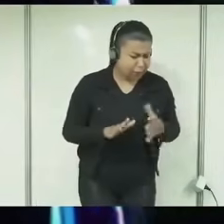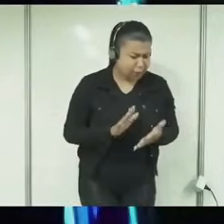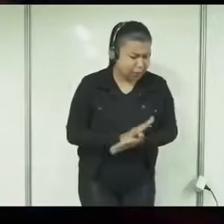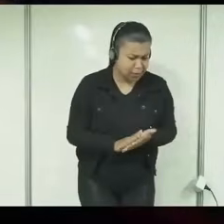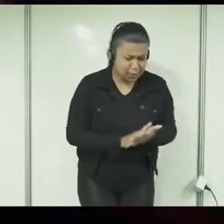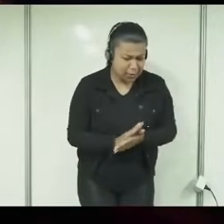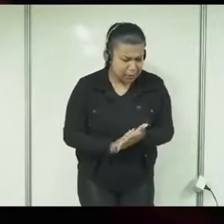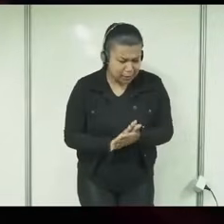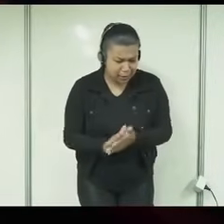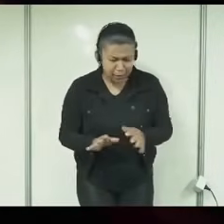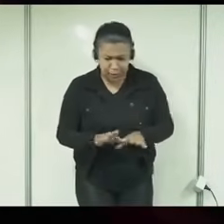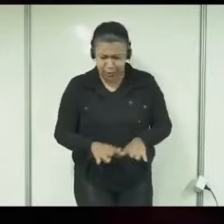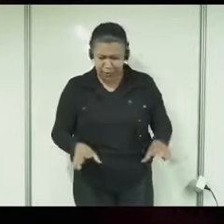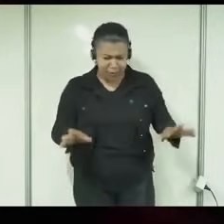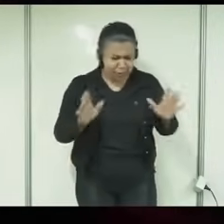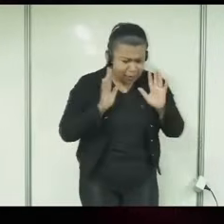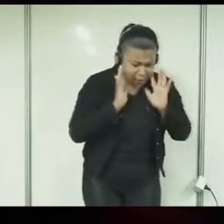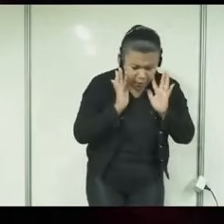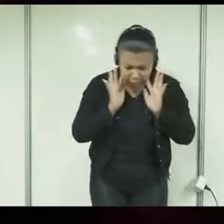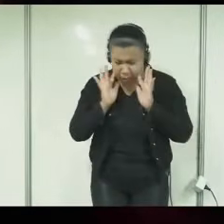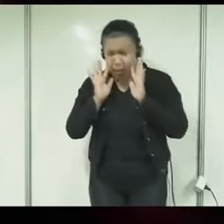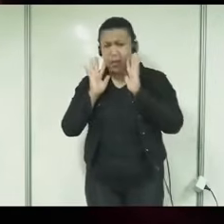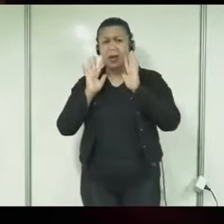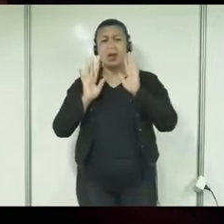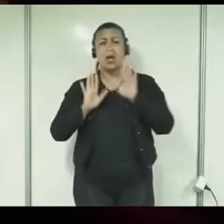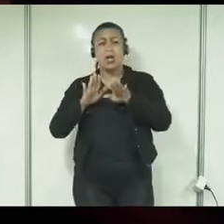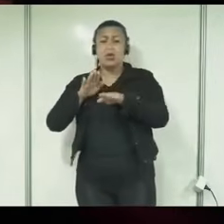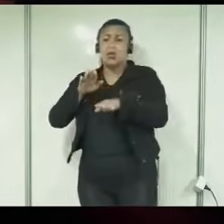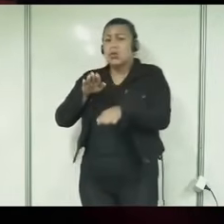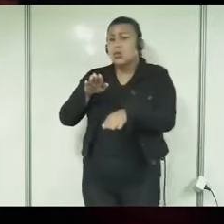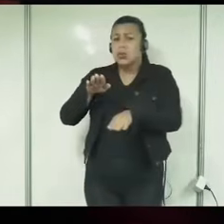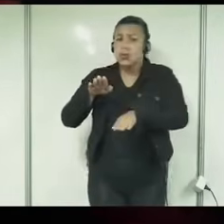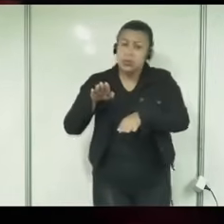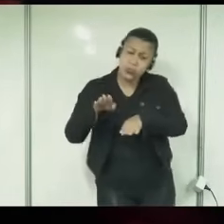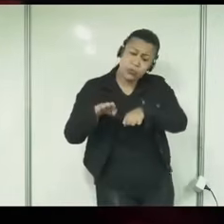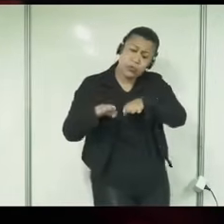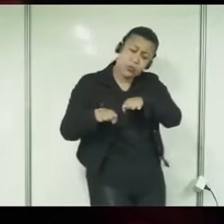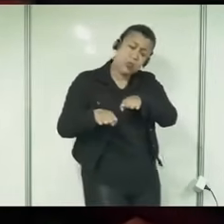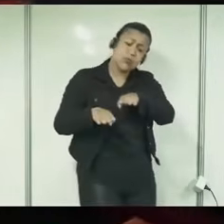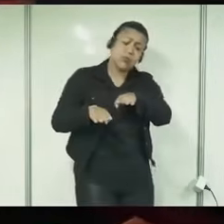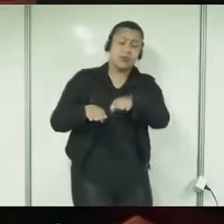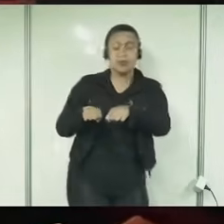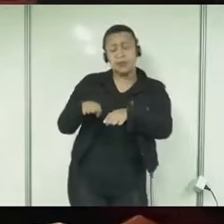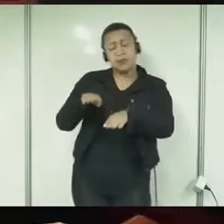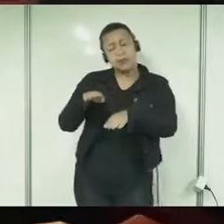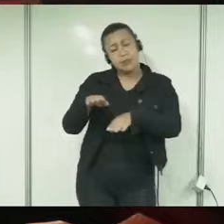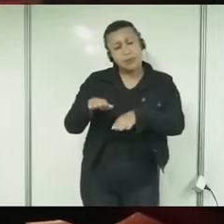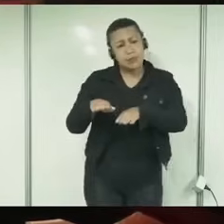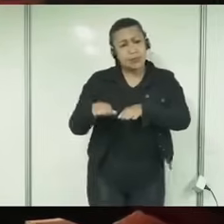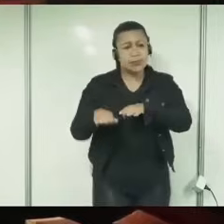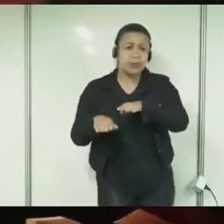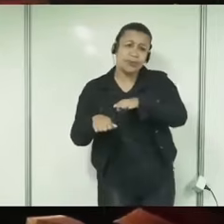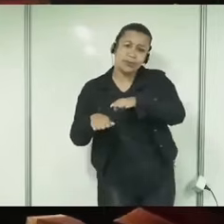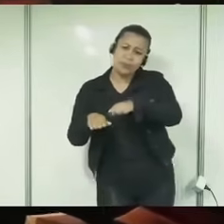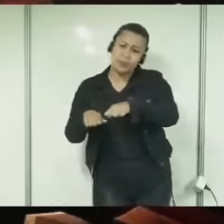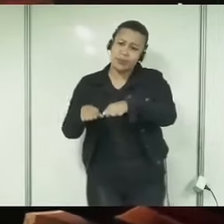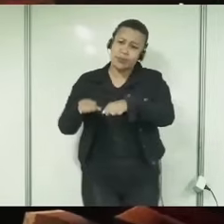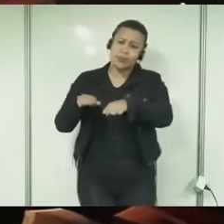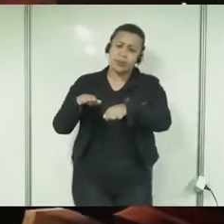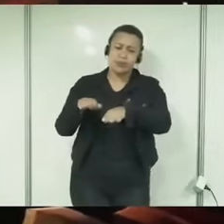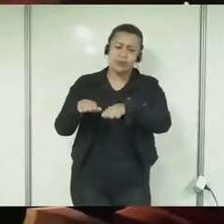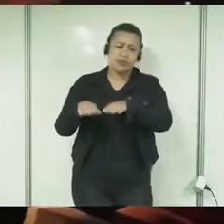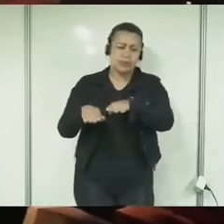vai nascer. Todos os meus passos, todos os meus passos querem tua